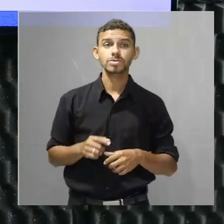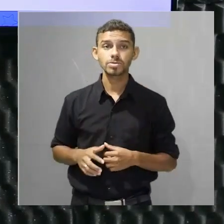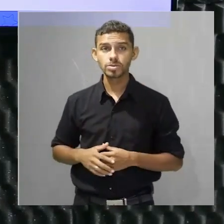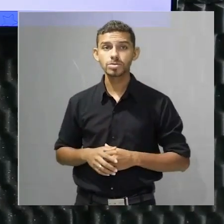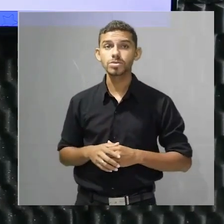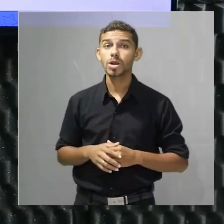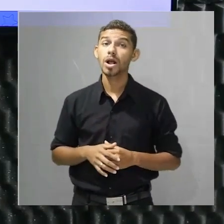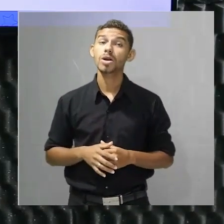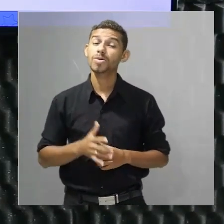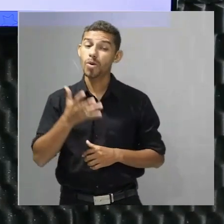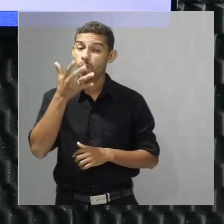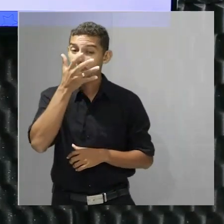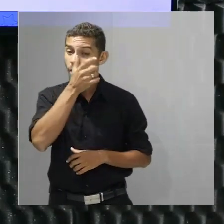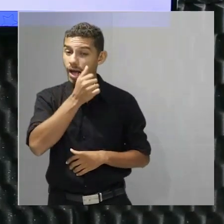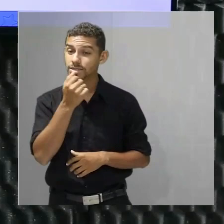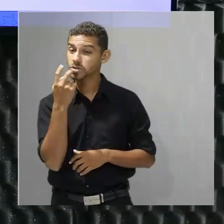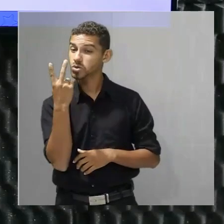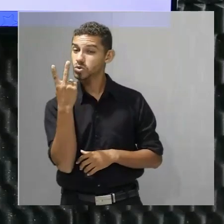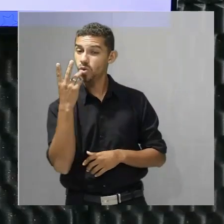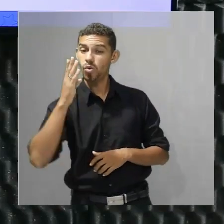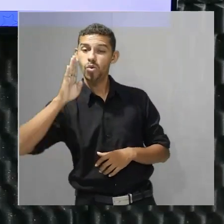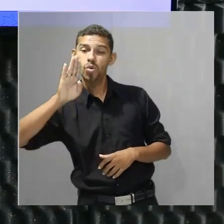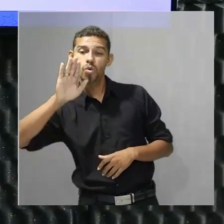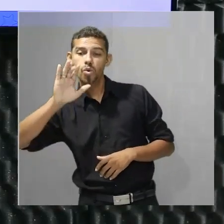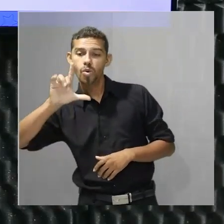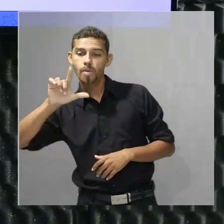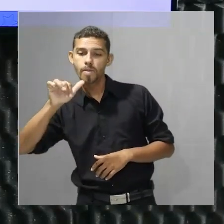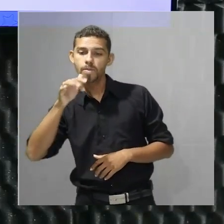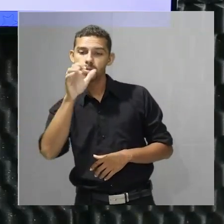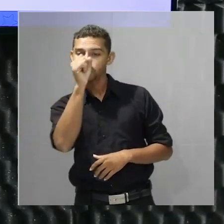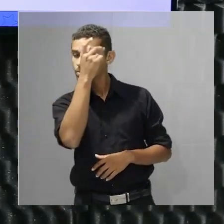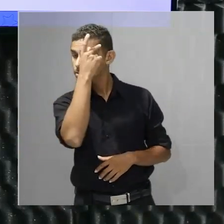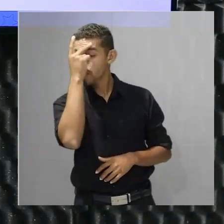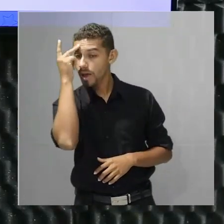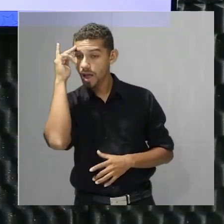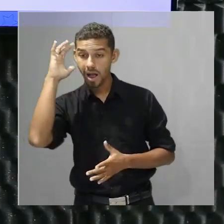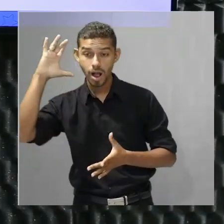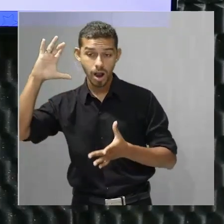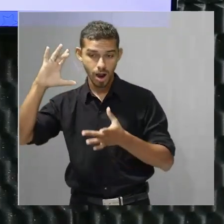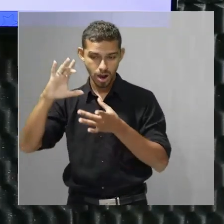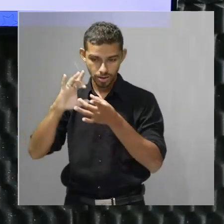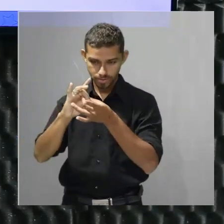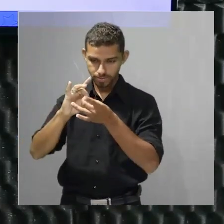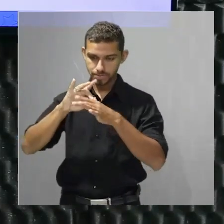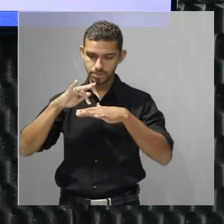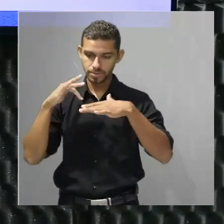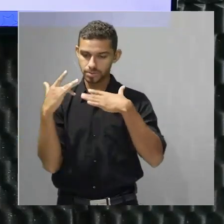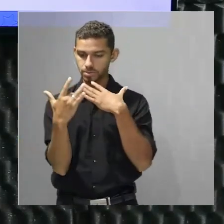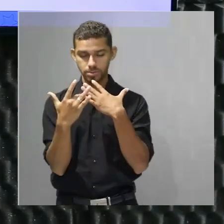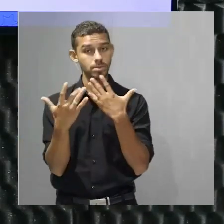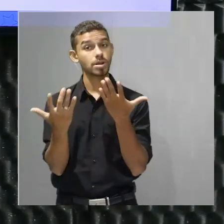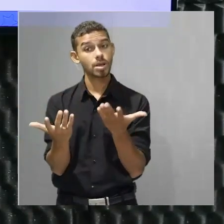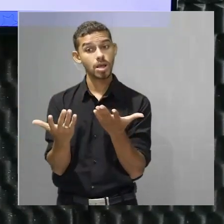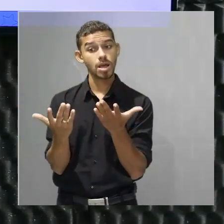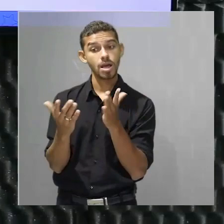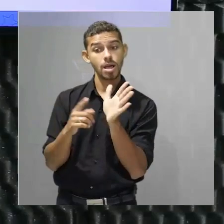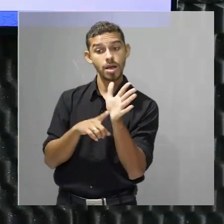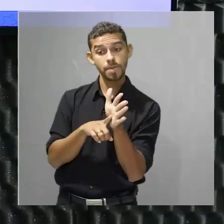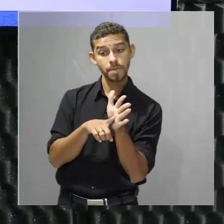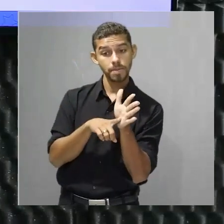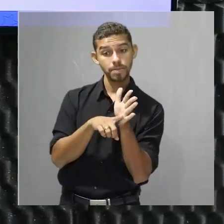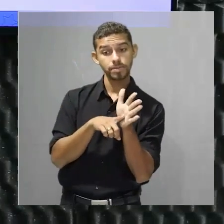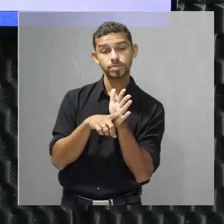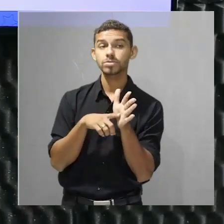são quase 2 bilhões de pessoas conectadas é um dado que ele tirou aí de algum local ou